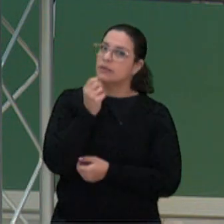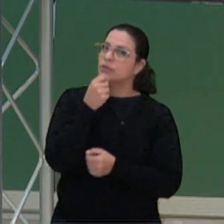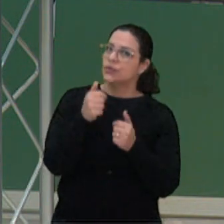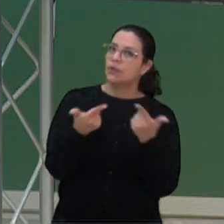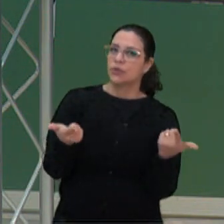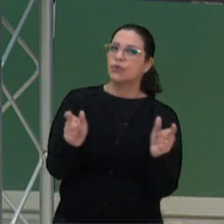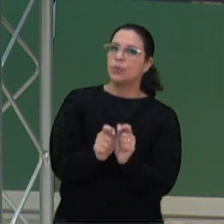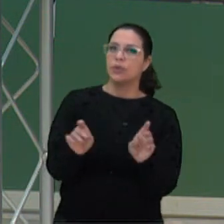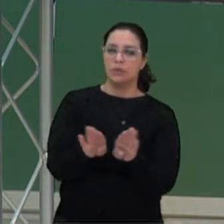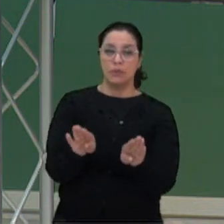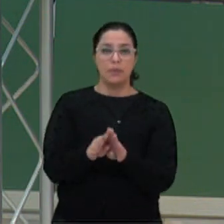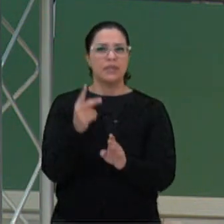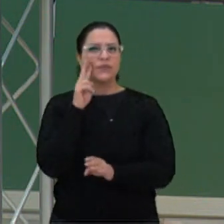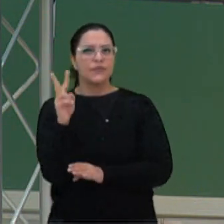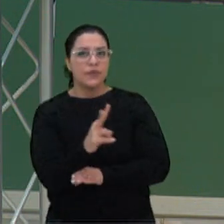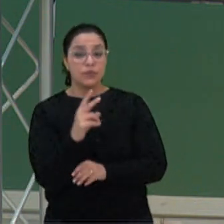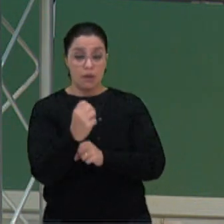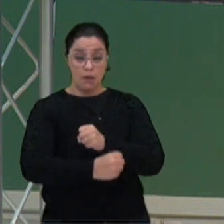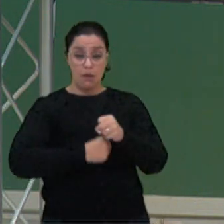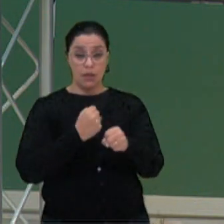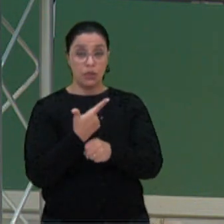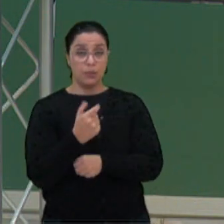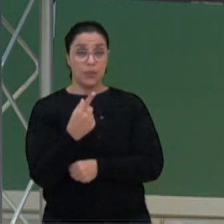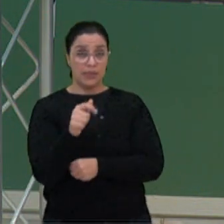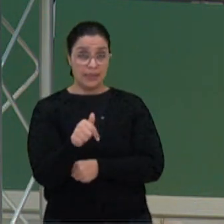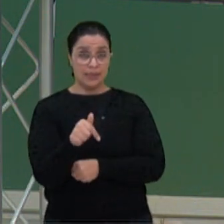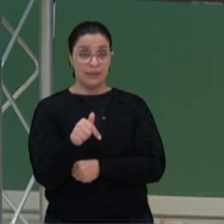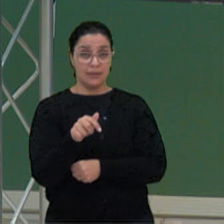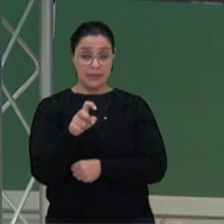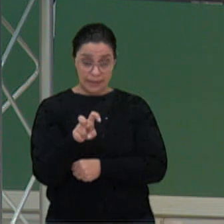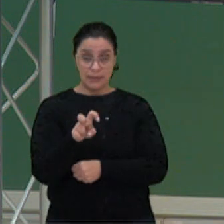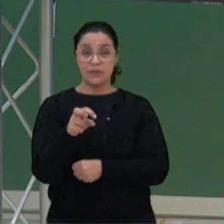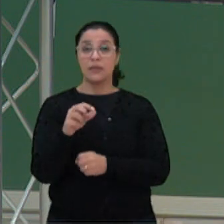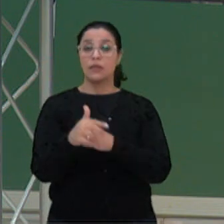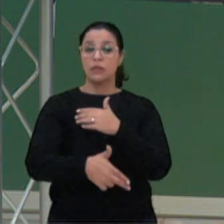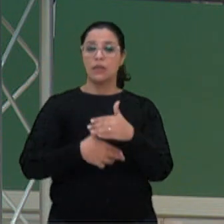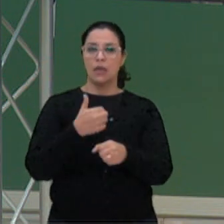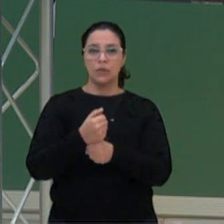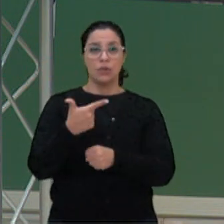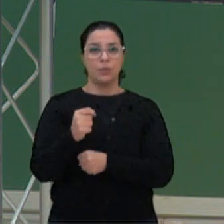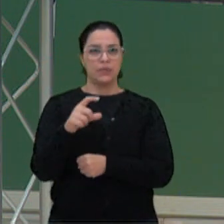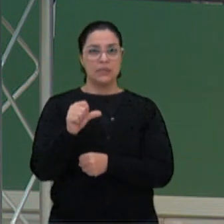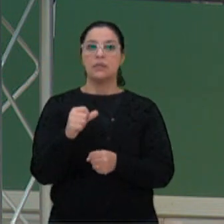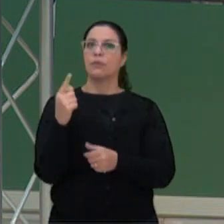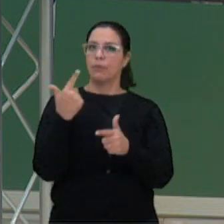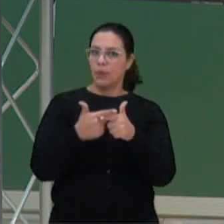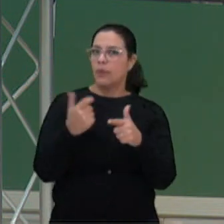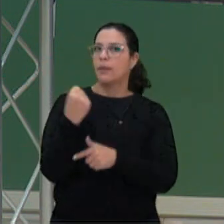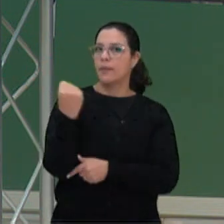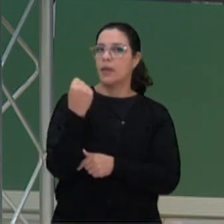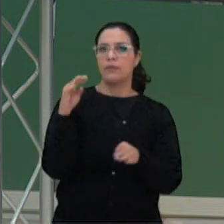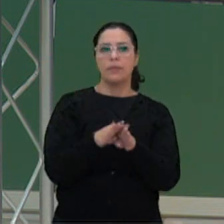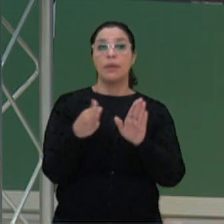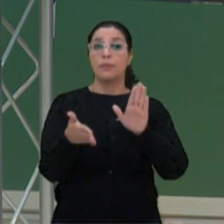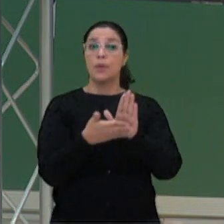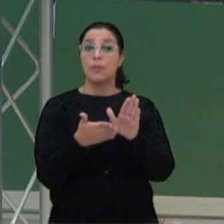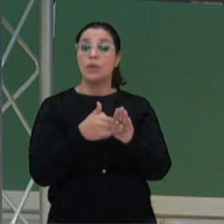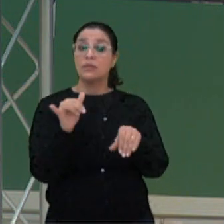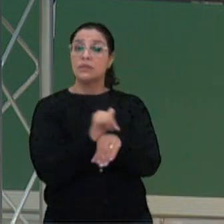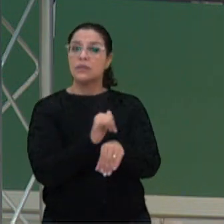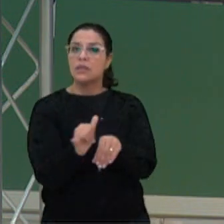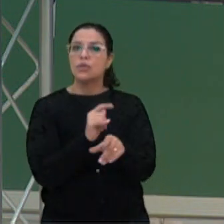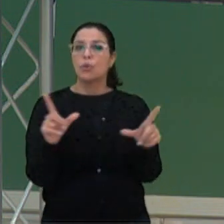né? Mas veja, então 2015 e 2016 foram anos críticos em relação a isso. Então começaram a se propor algumas formas